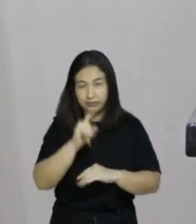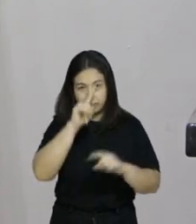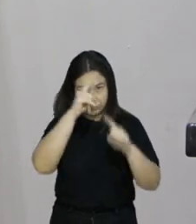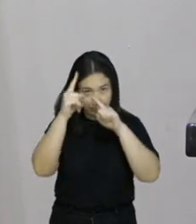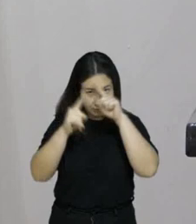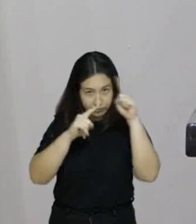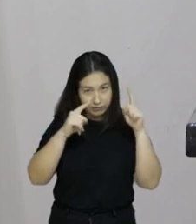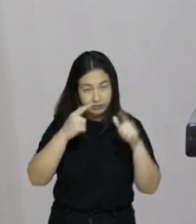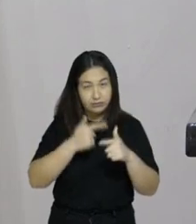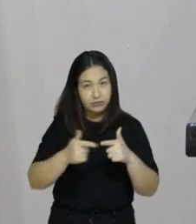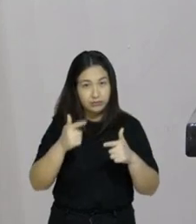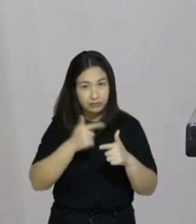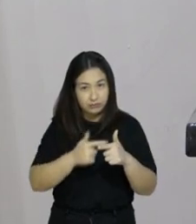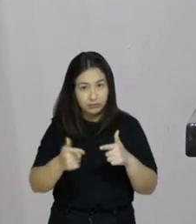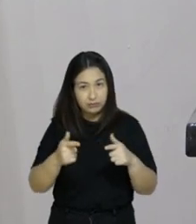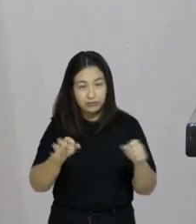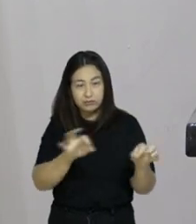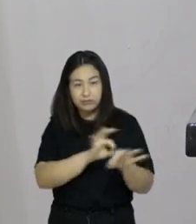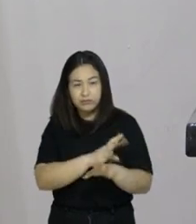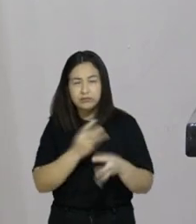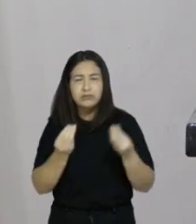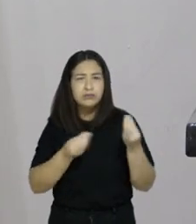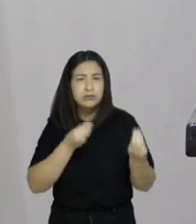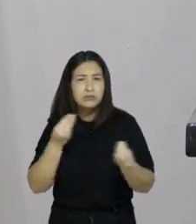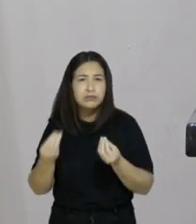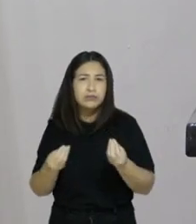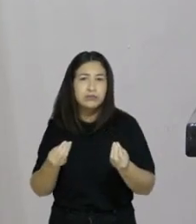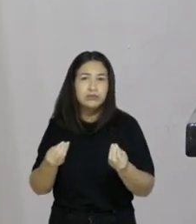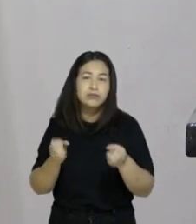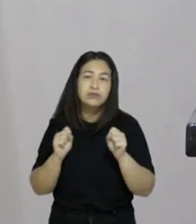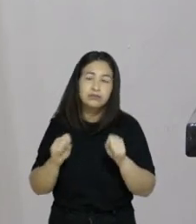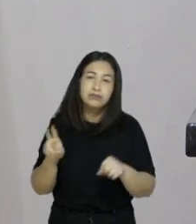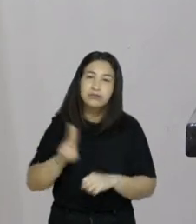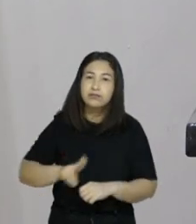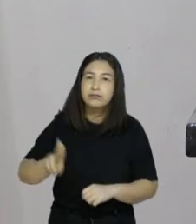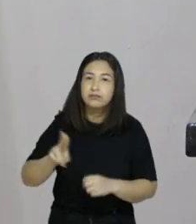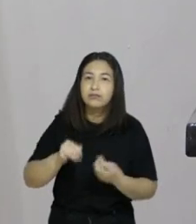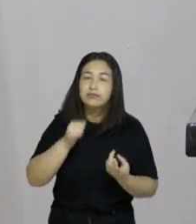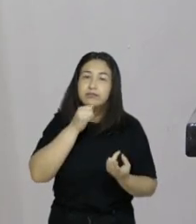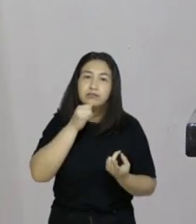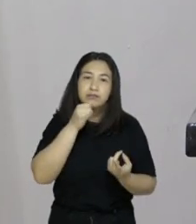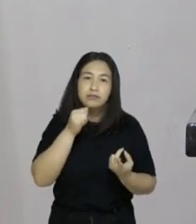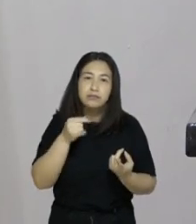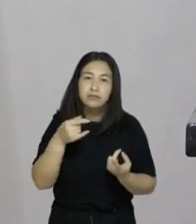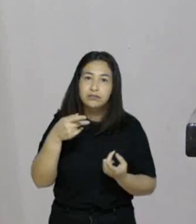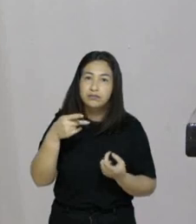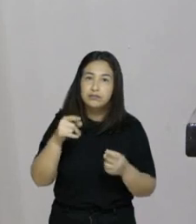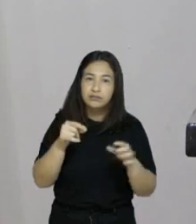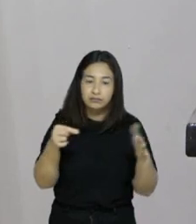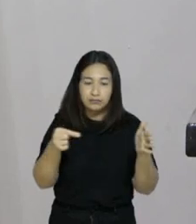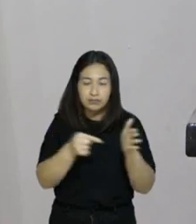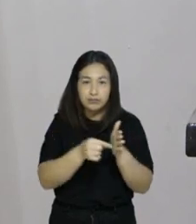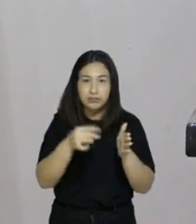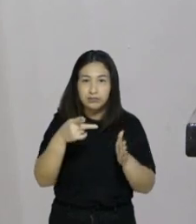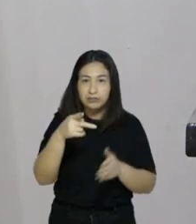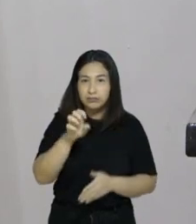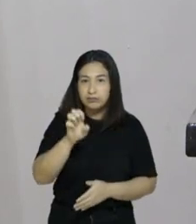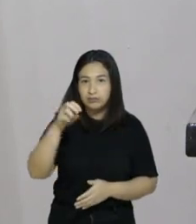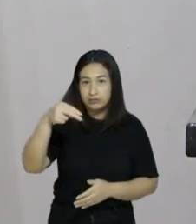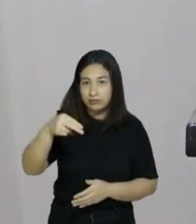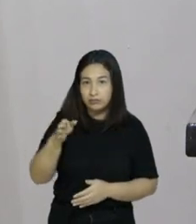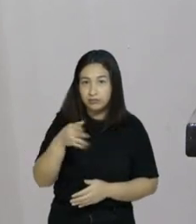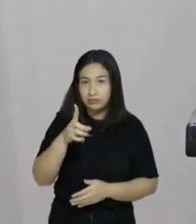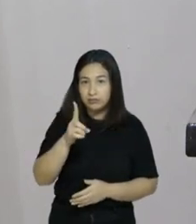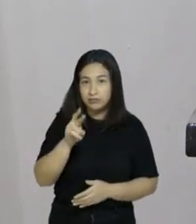todos nós utilizamos ou poderemos utilizar, como o pendrive, o stent para cirurgias